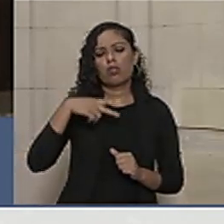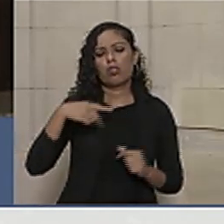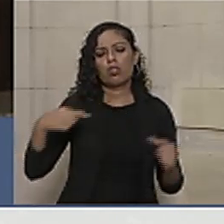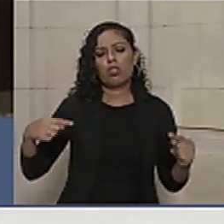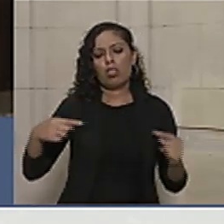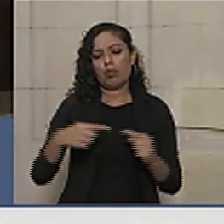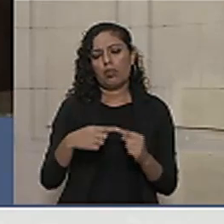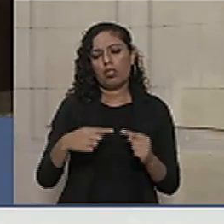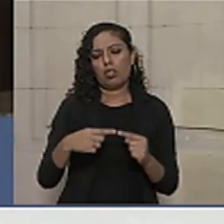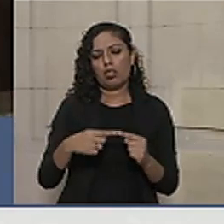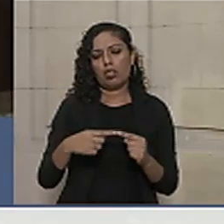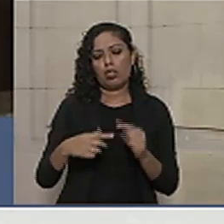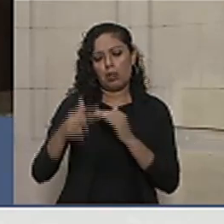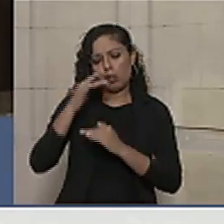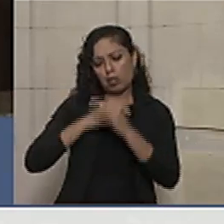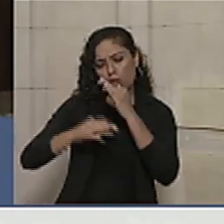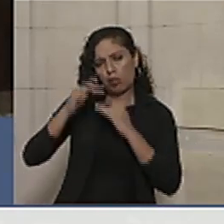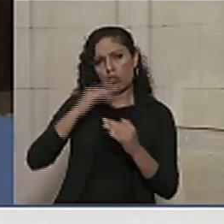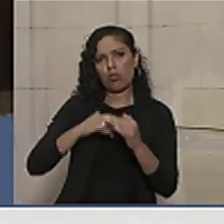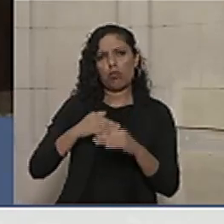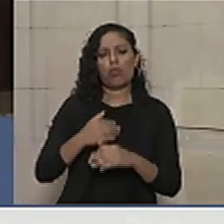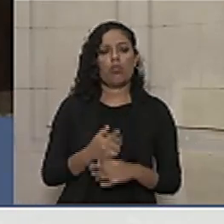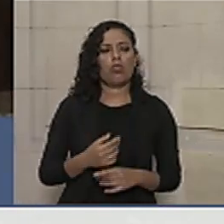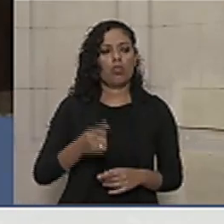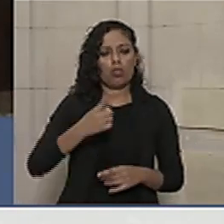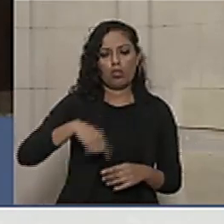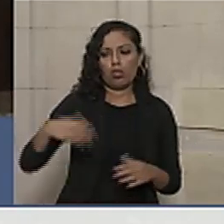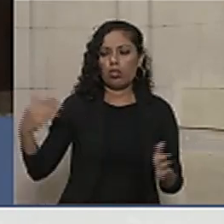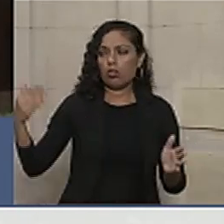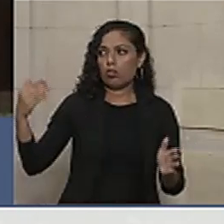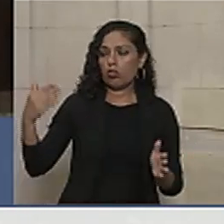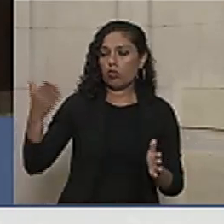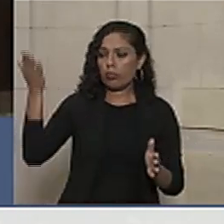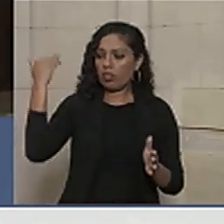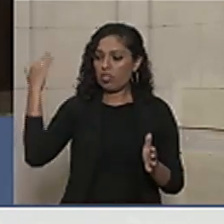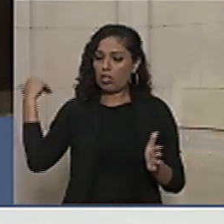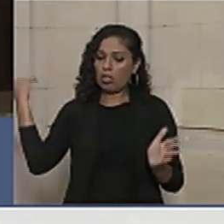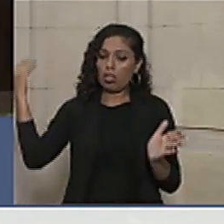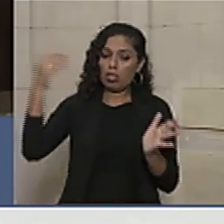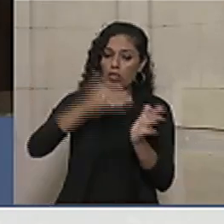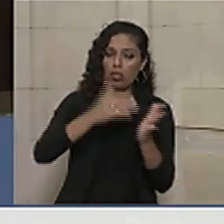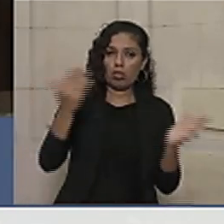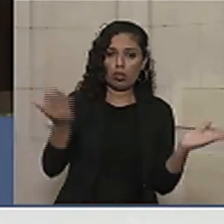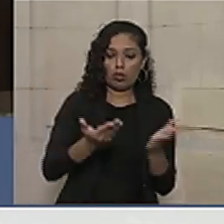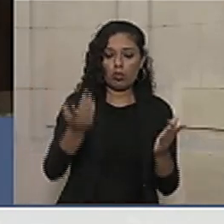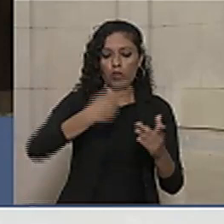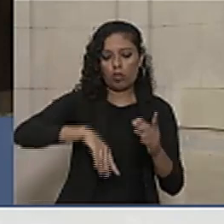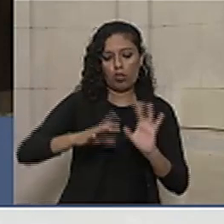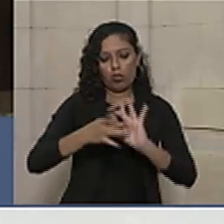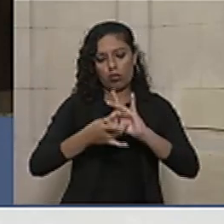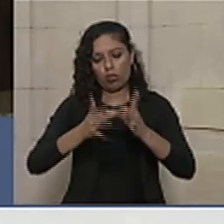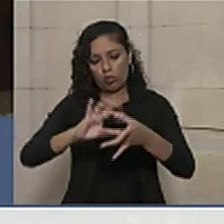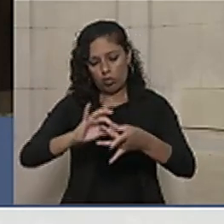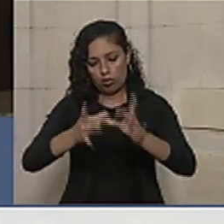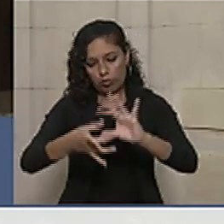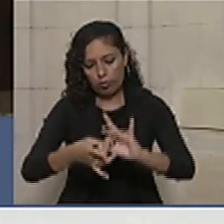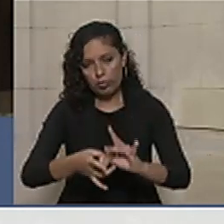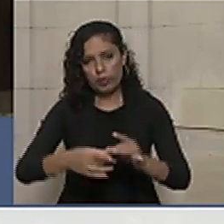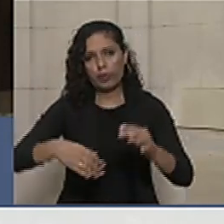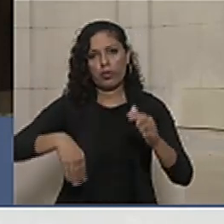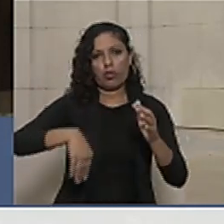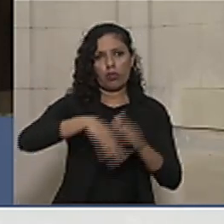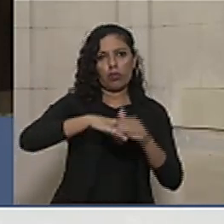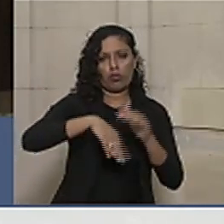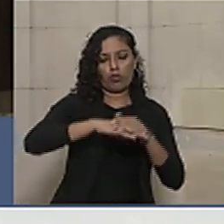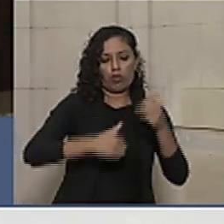de telecomunicações e acesso. A gente, de lá até aqui, nós tivemos as Olimpíadas, a Copa do Mundo, e isso